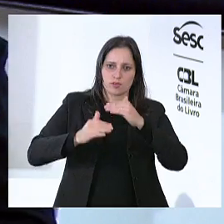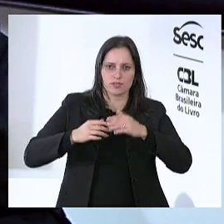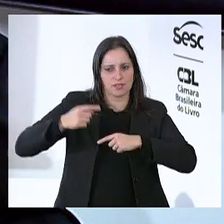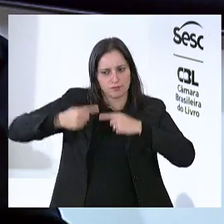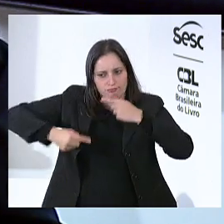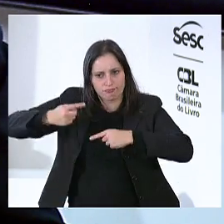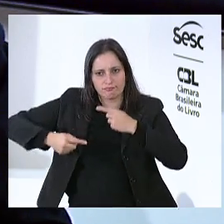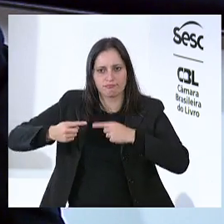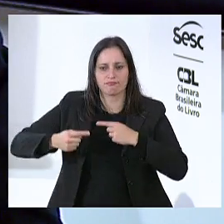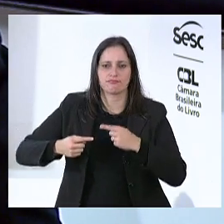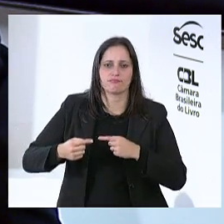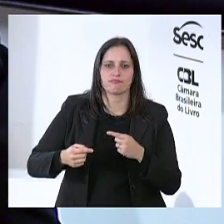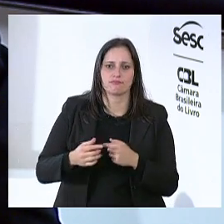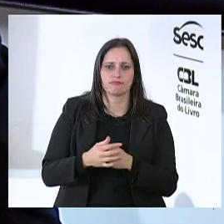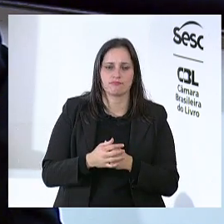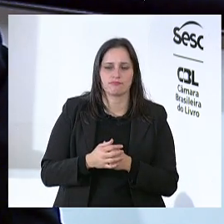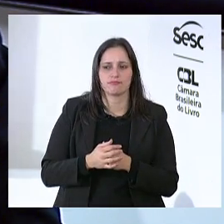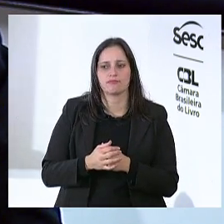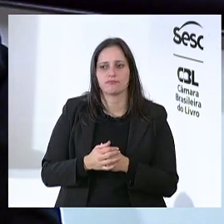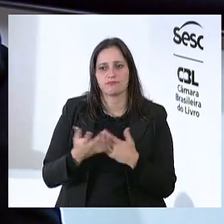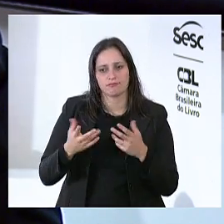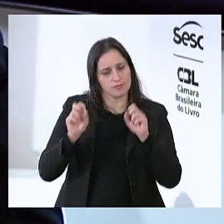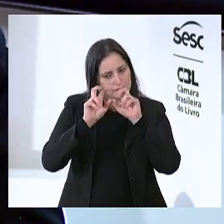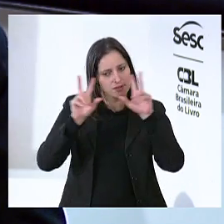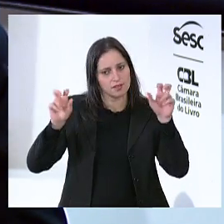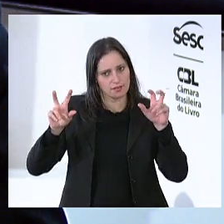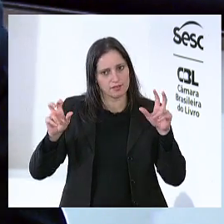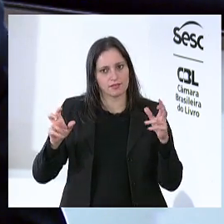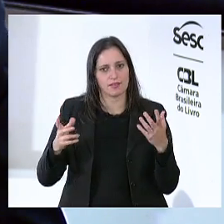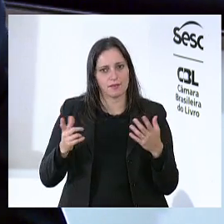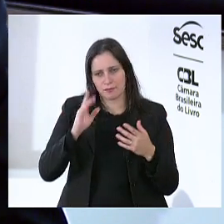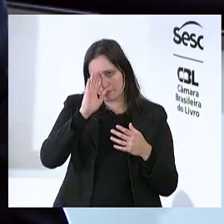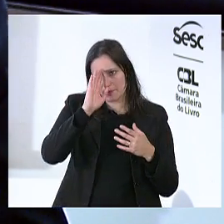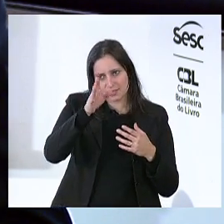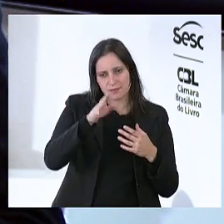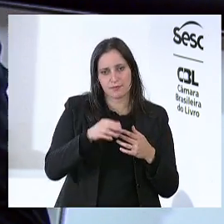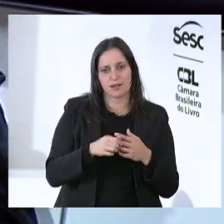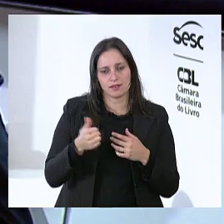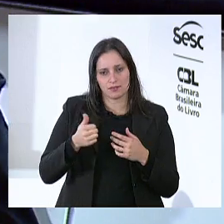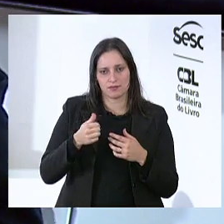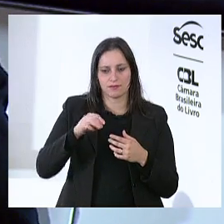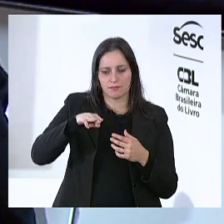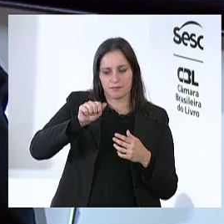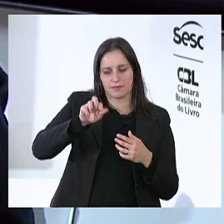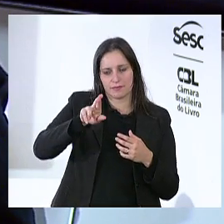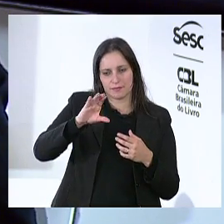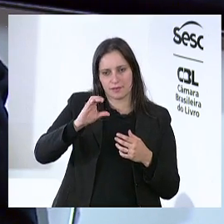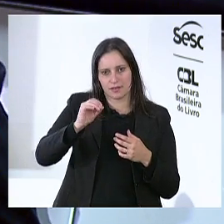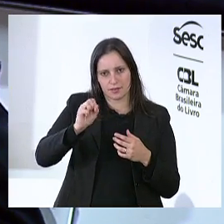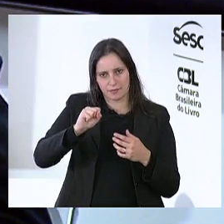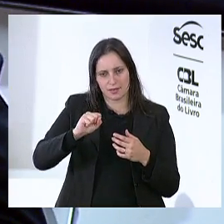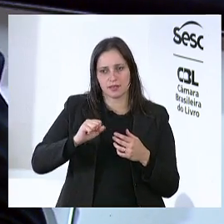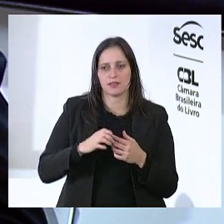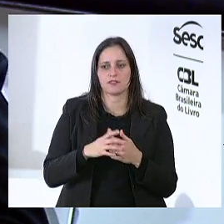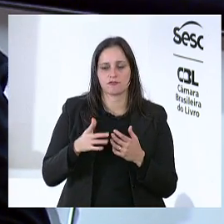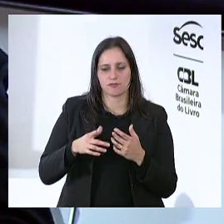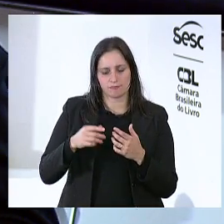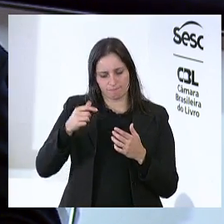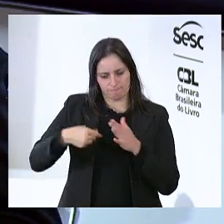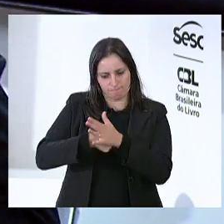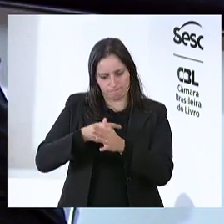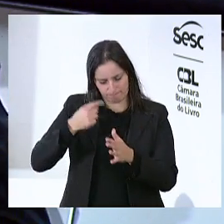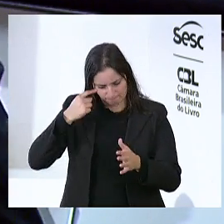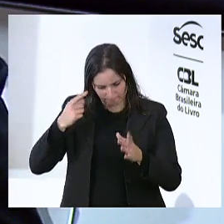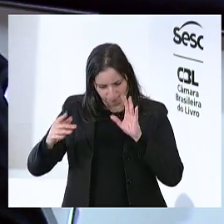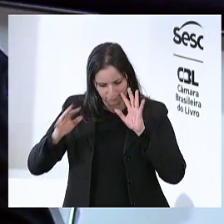é um dos temas fundamentais do Marcos Napolitano, à medida que a gente tem que se perguntar, será que,